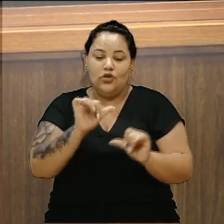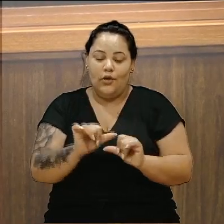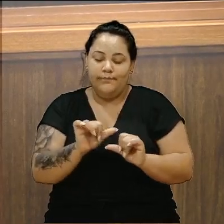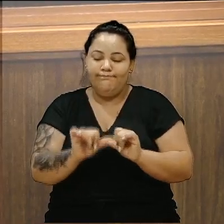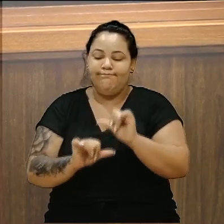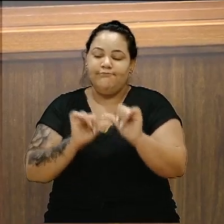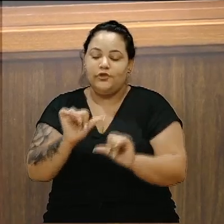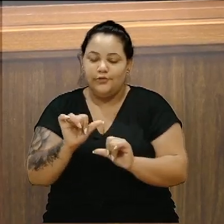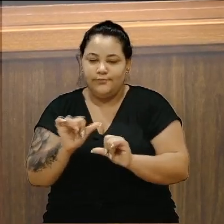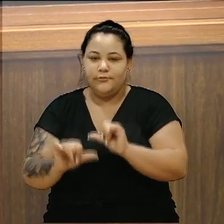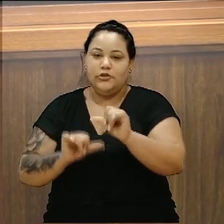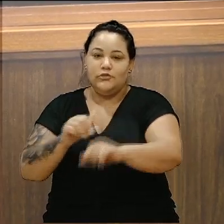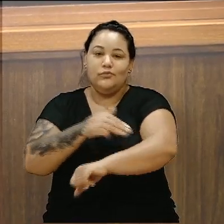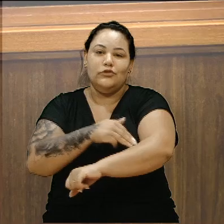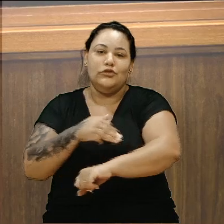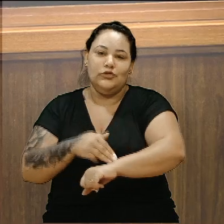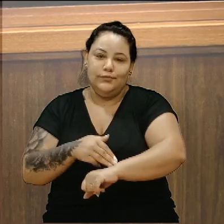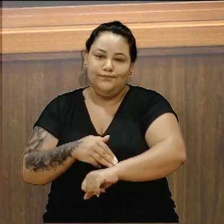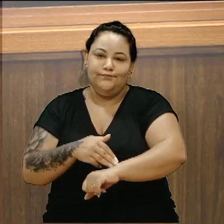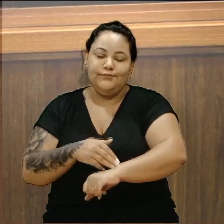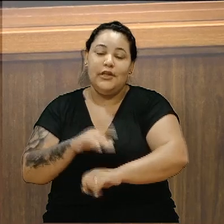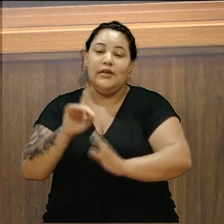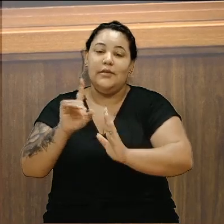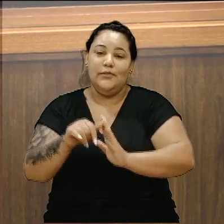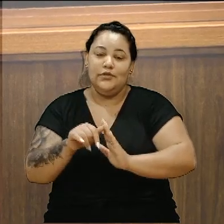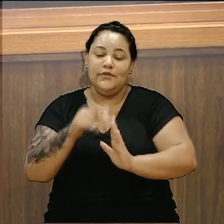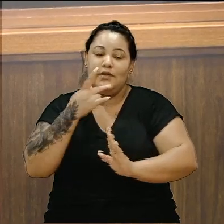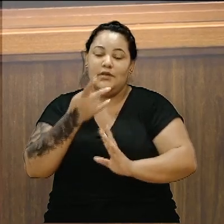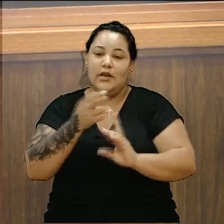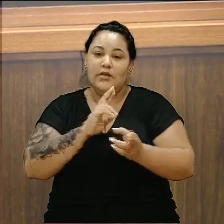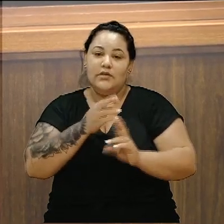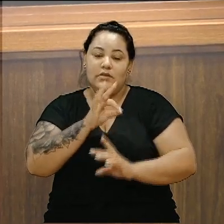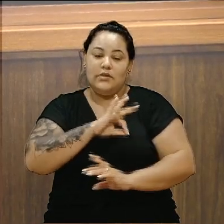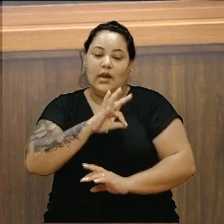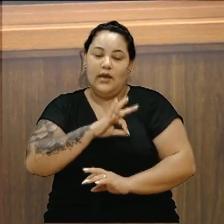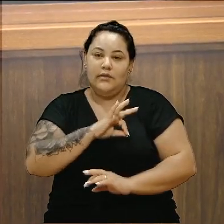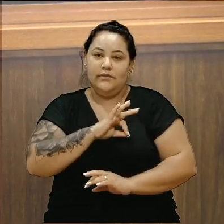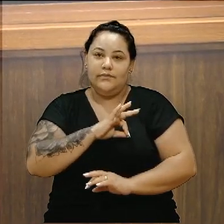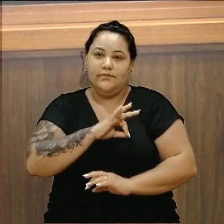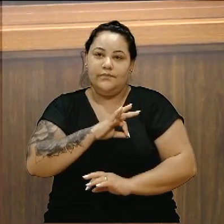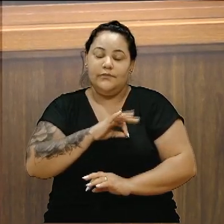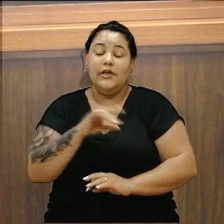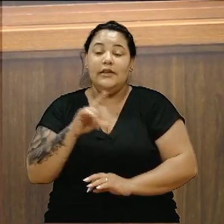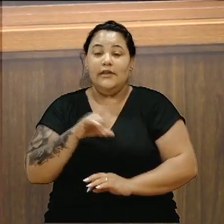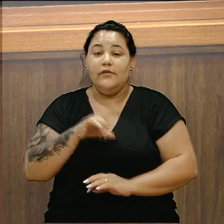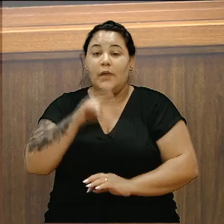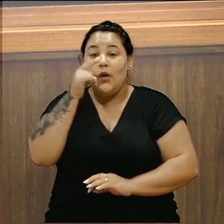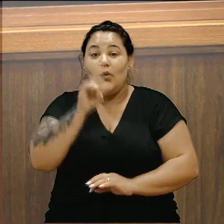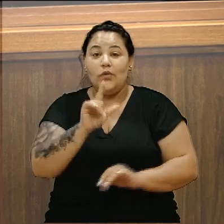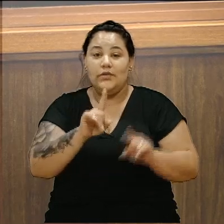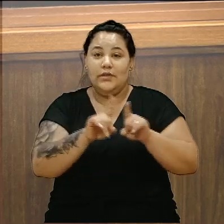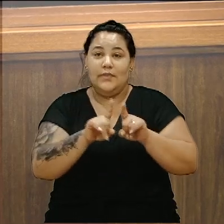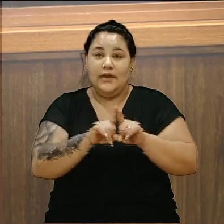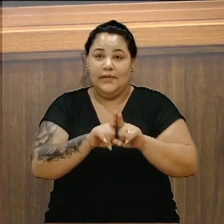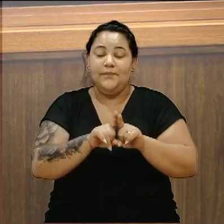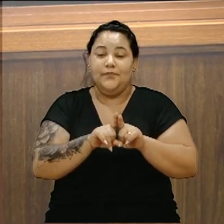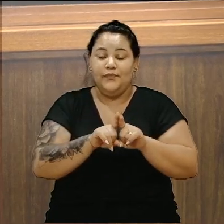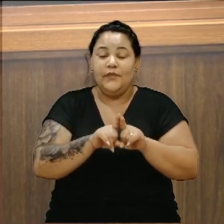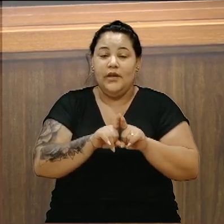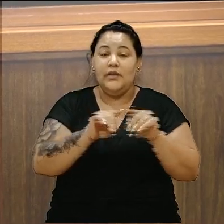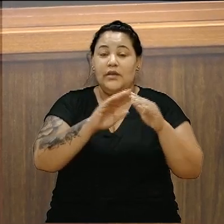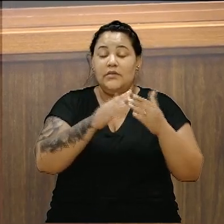uma das questões é a questão salarial. Como teve uma conquista, né, nas EMEFs, nas